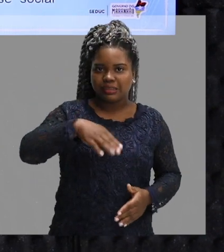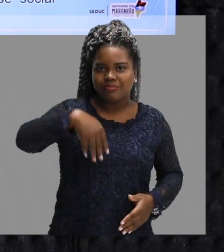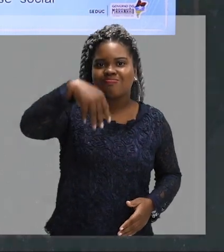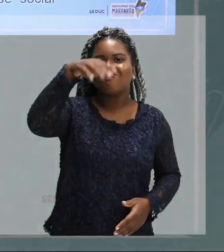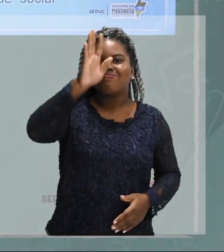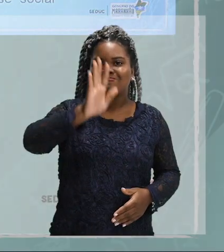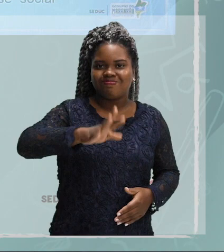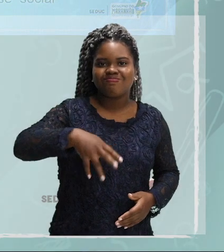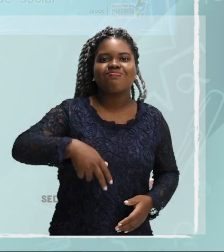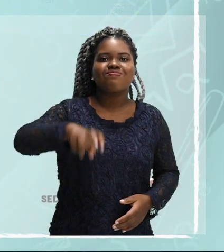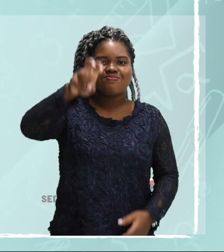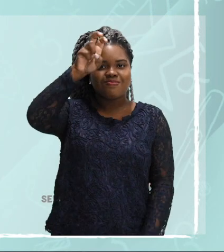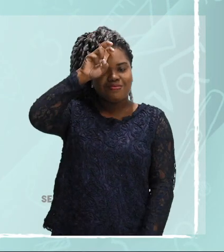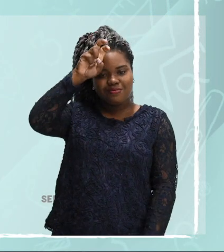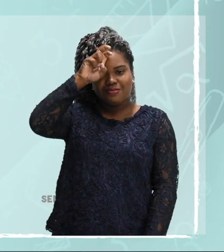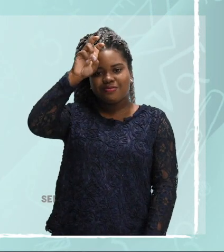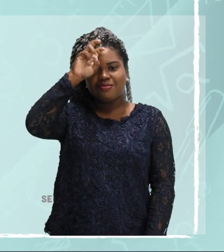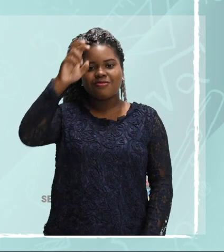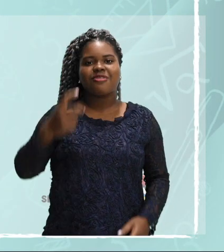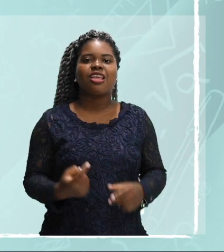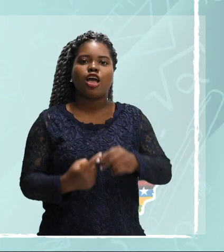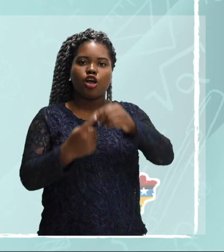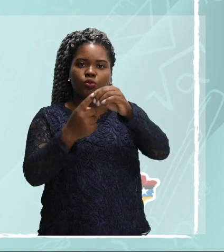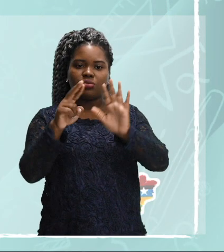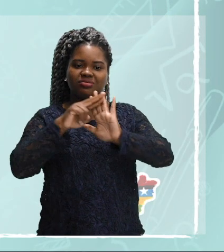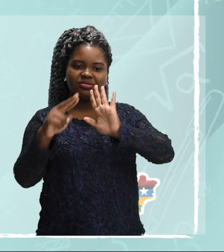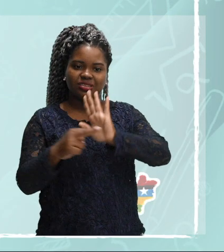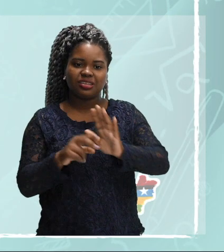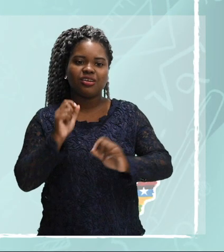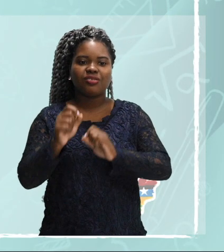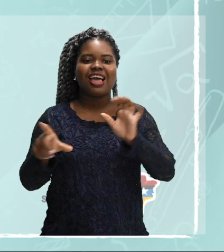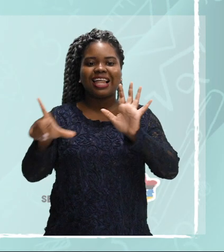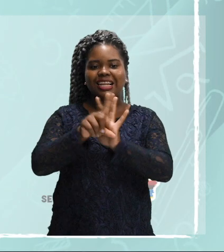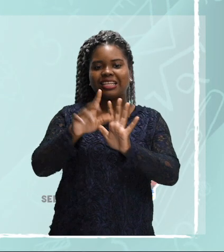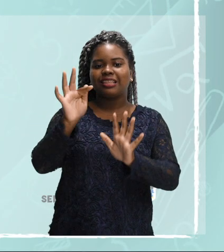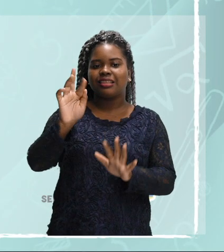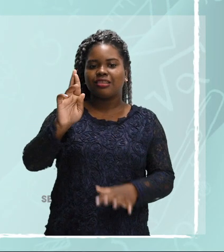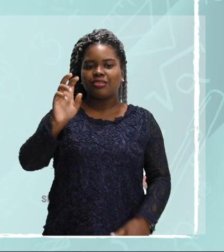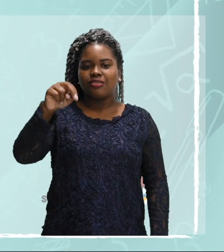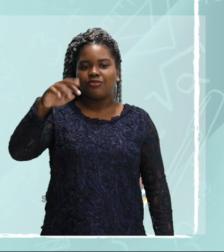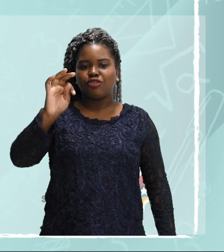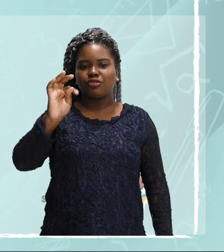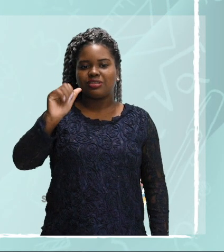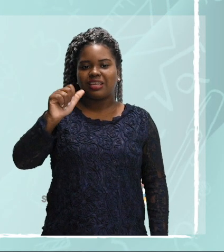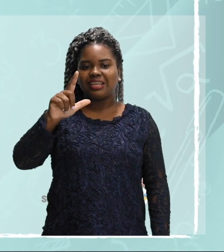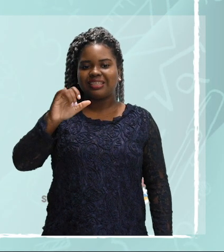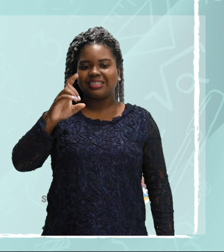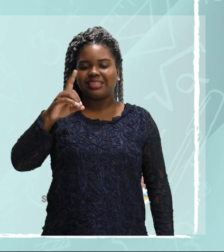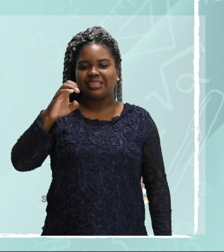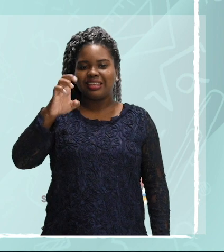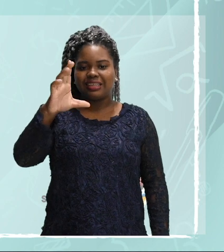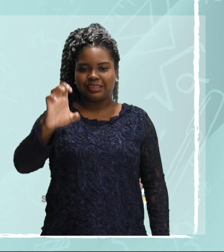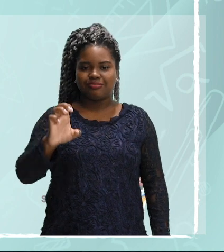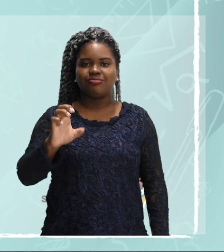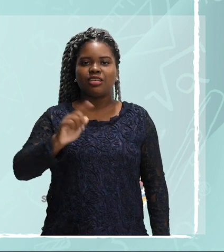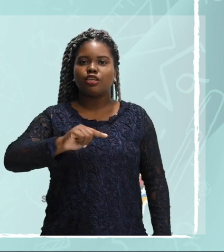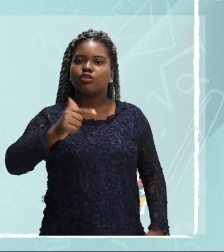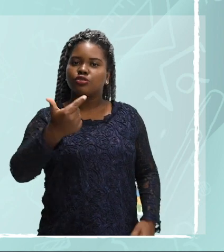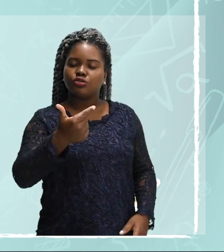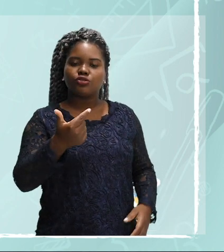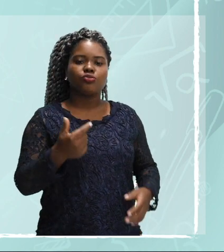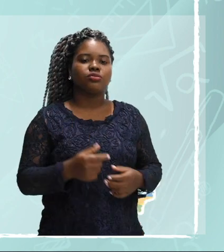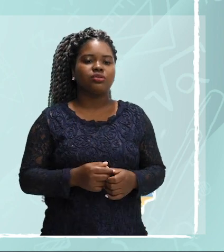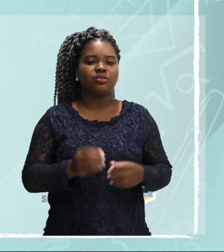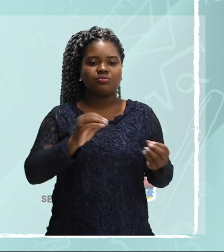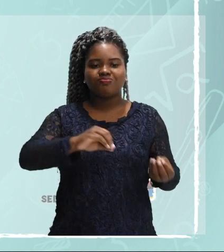A única regra que realmente importa é a lei da frontalidade. As outras eu coloquei para a gente poder fazer a leitura.